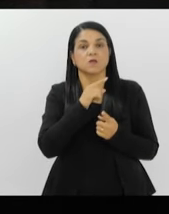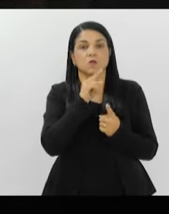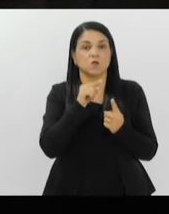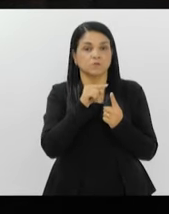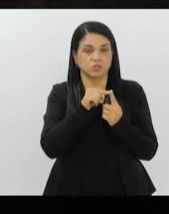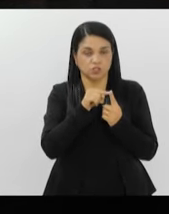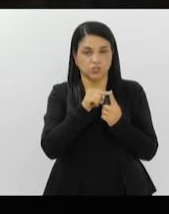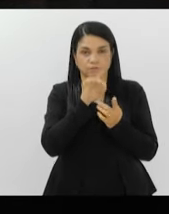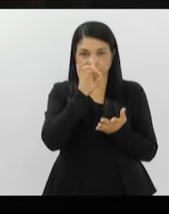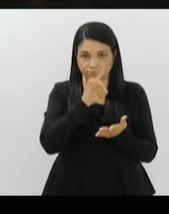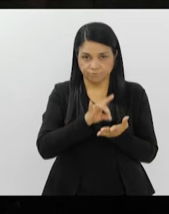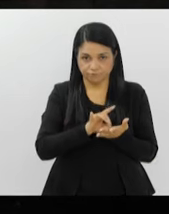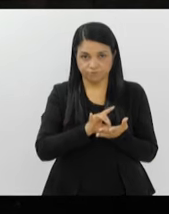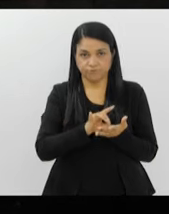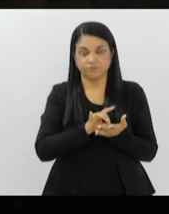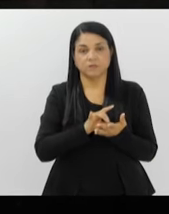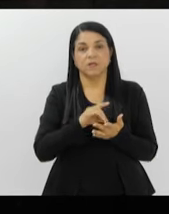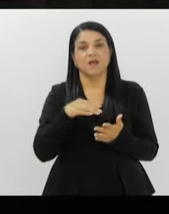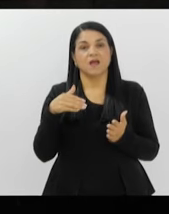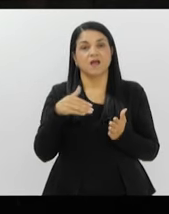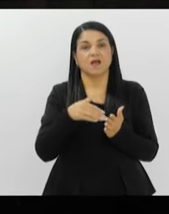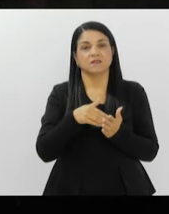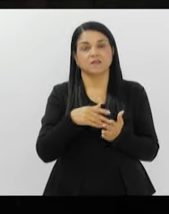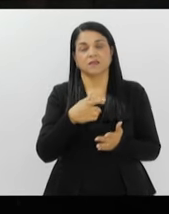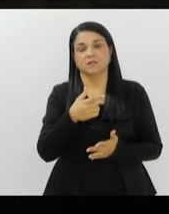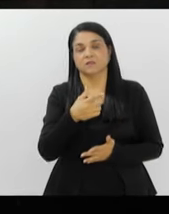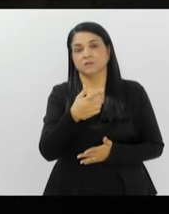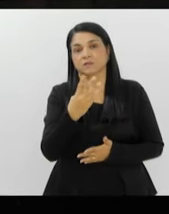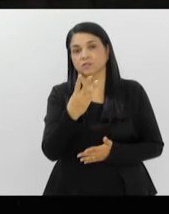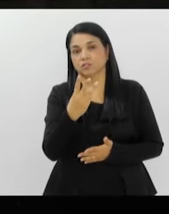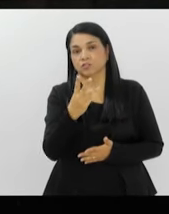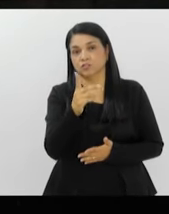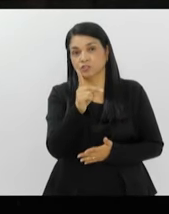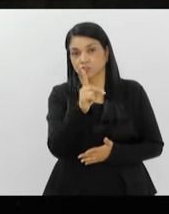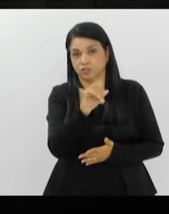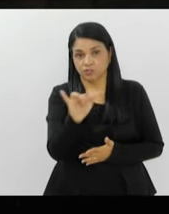mesmo até 31/12 de24